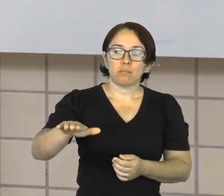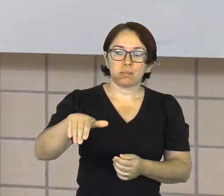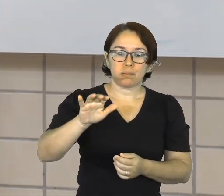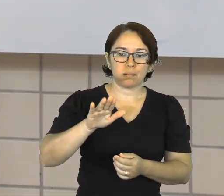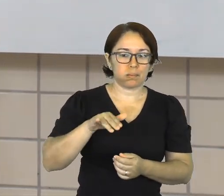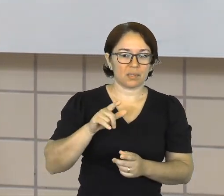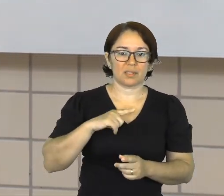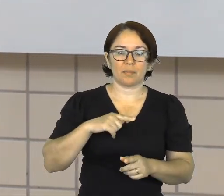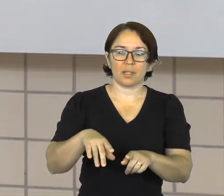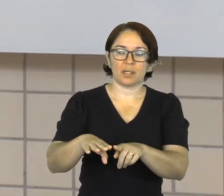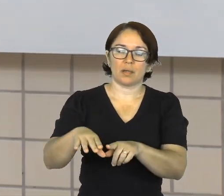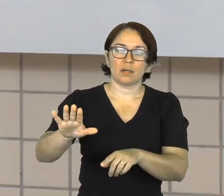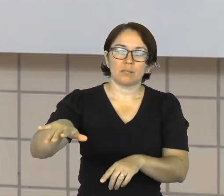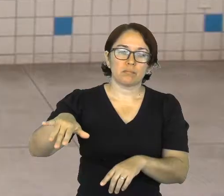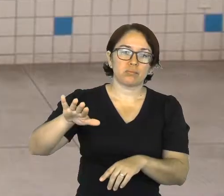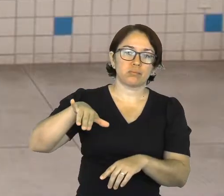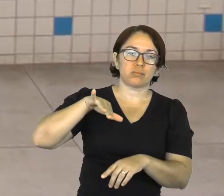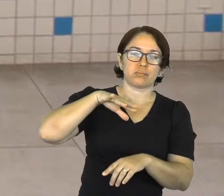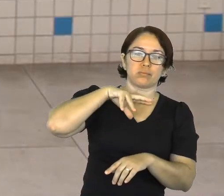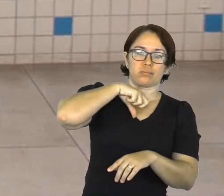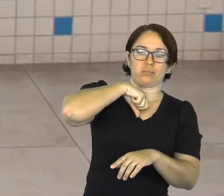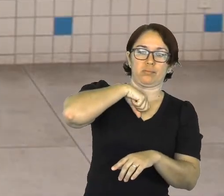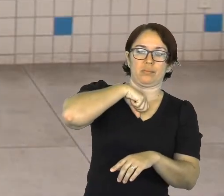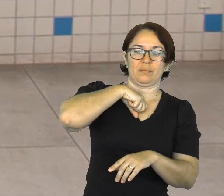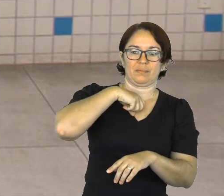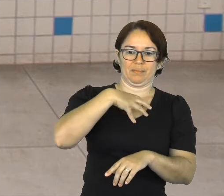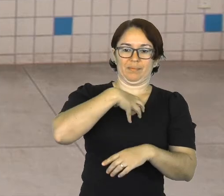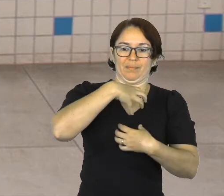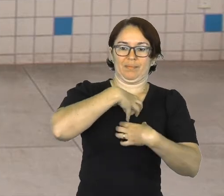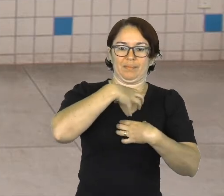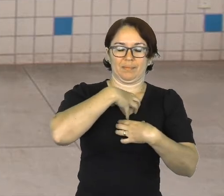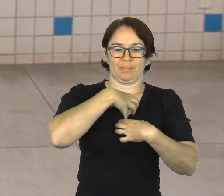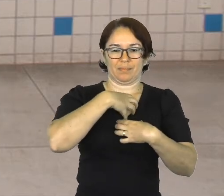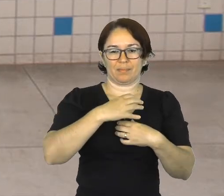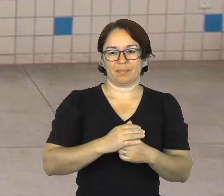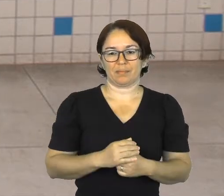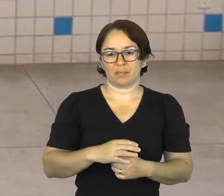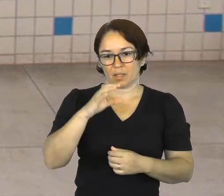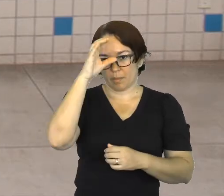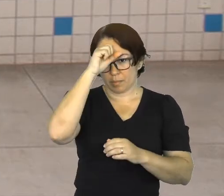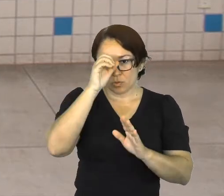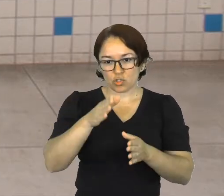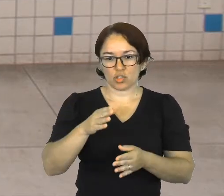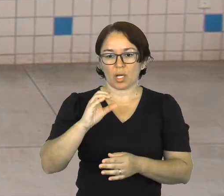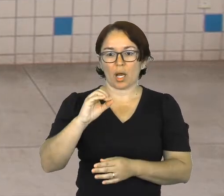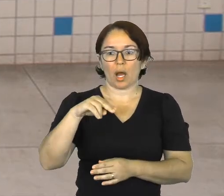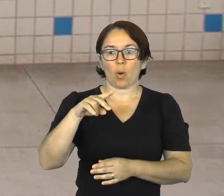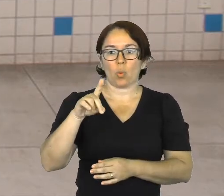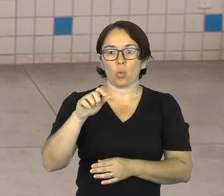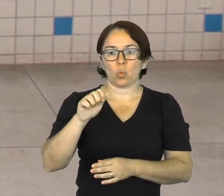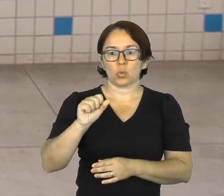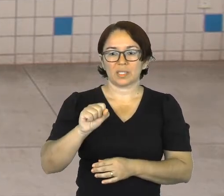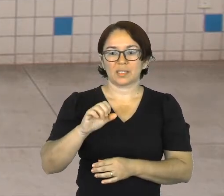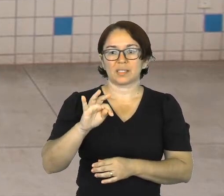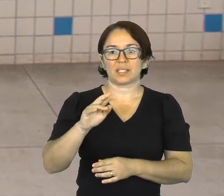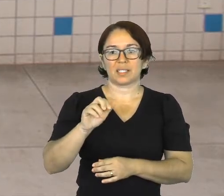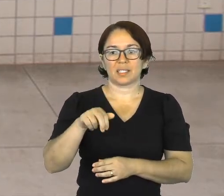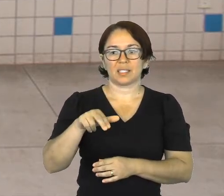não, certo? Falei para vocês aí sobre as ondas transversais, né? E agora a gente vai ver as